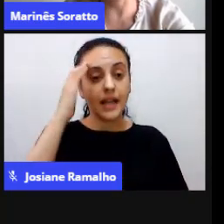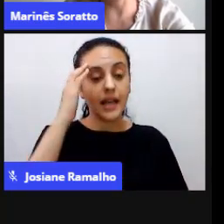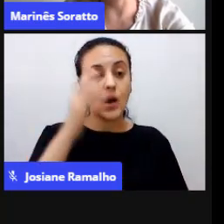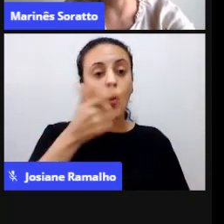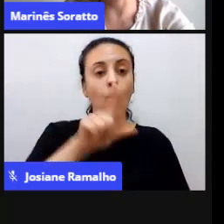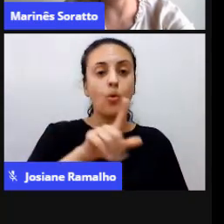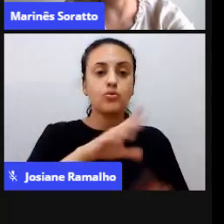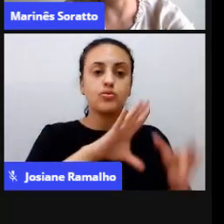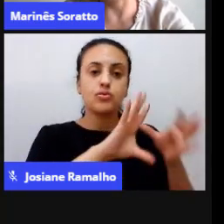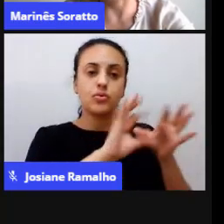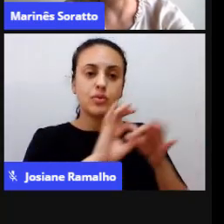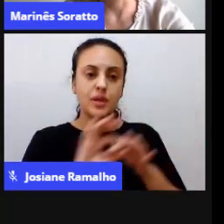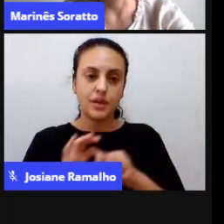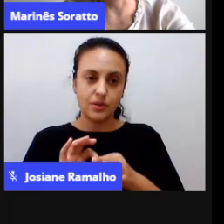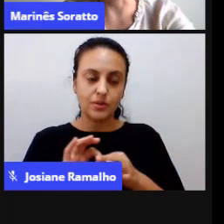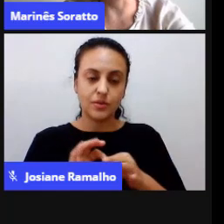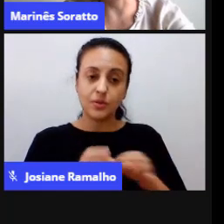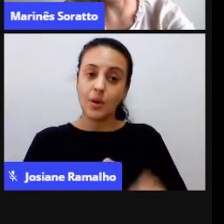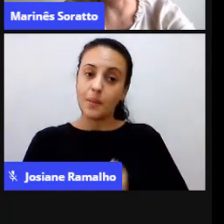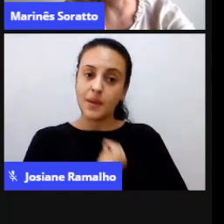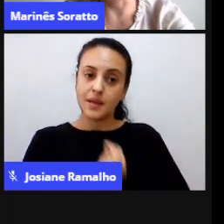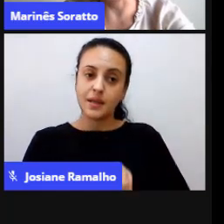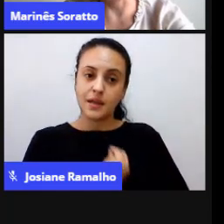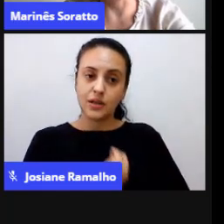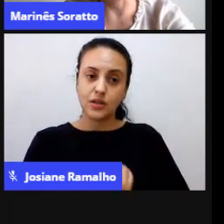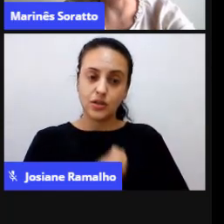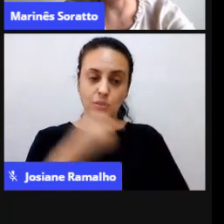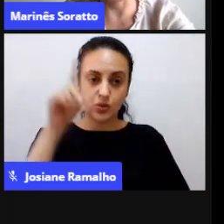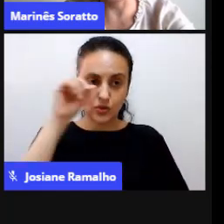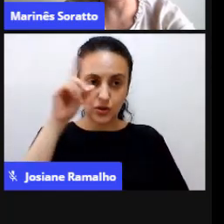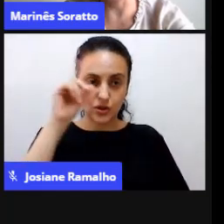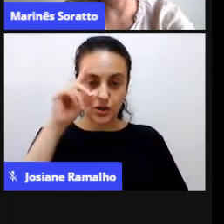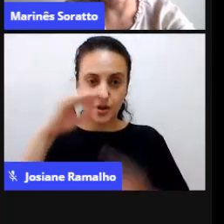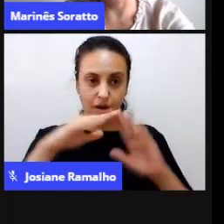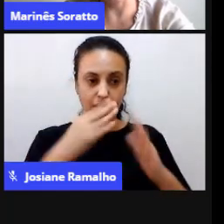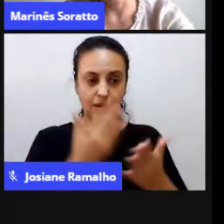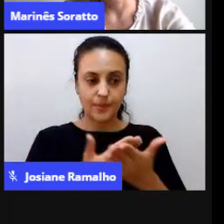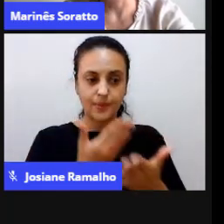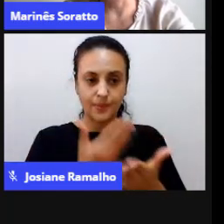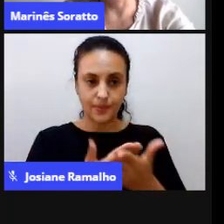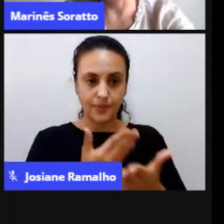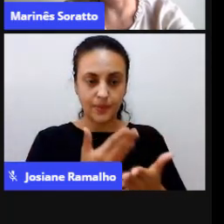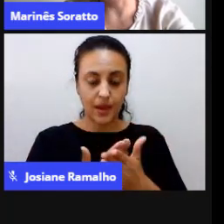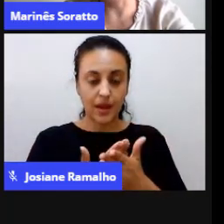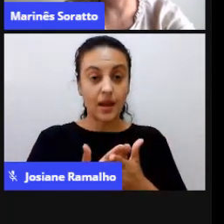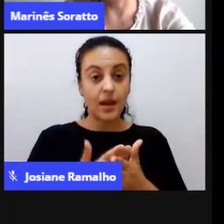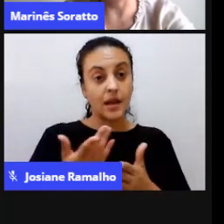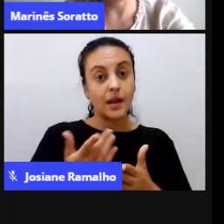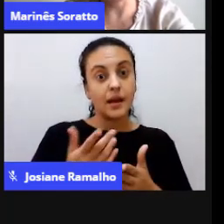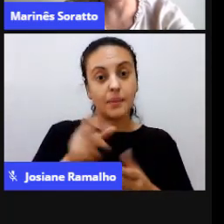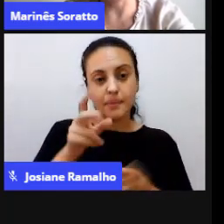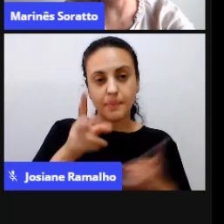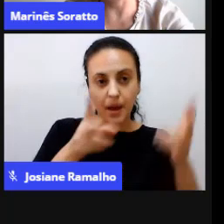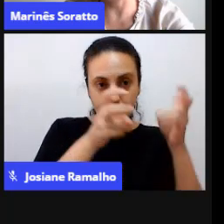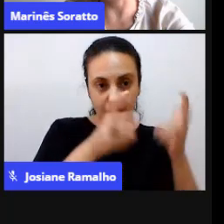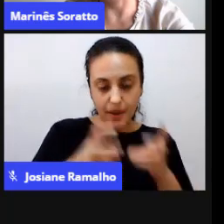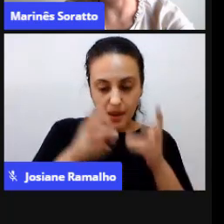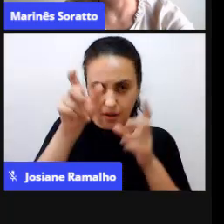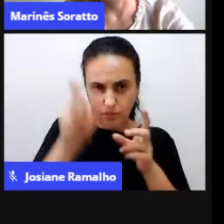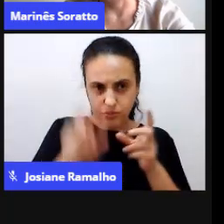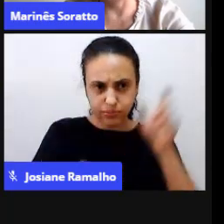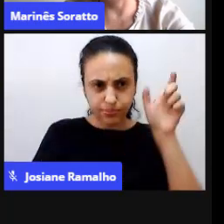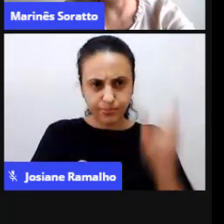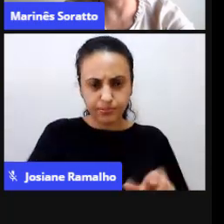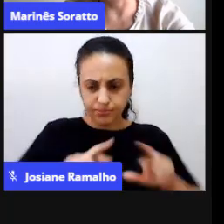estão presentes no cotidiano escolar, e fazer o diálogo no encontro com diferentes sujeitos, sem anular suas diferenças e suas